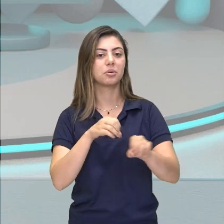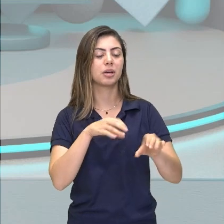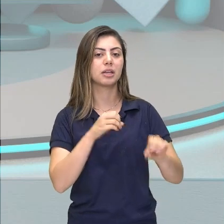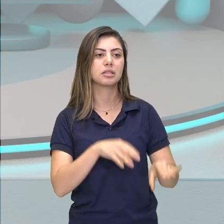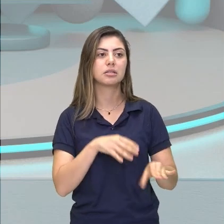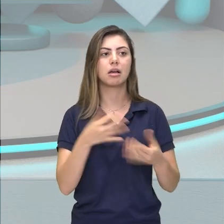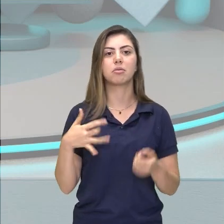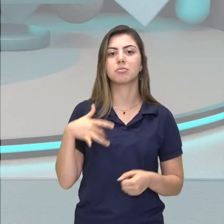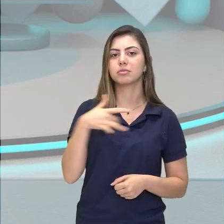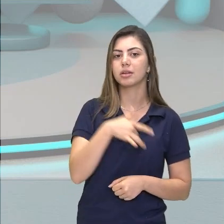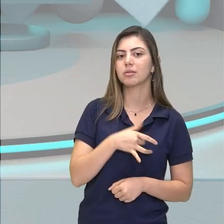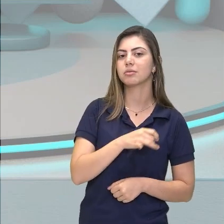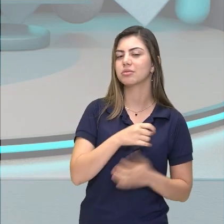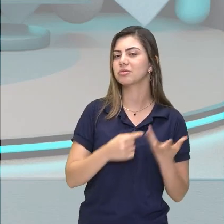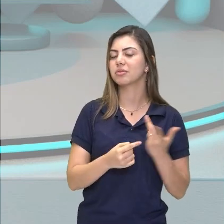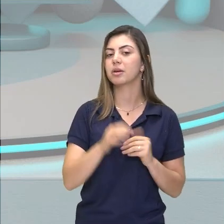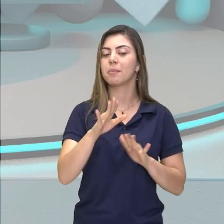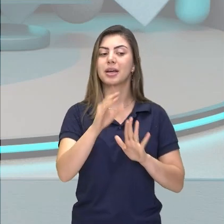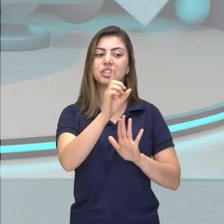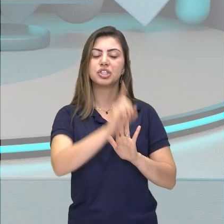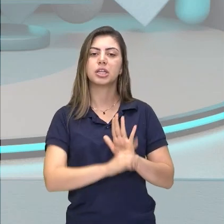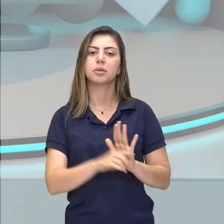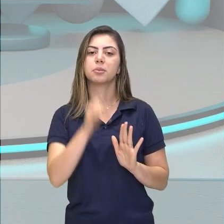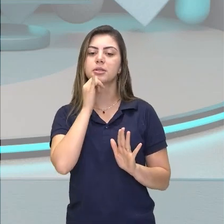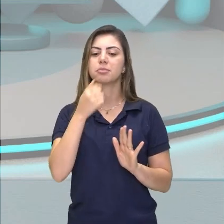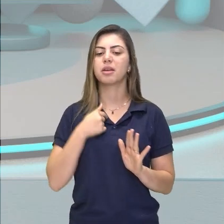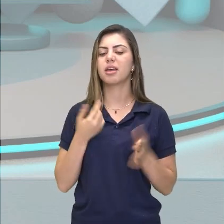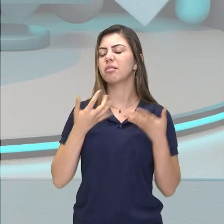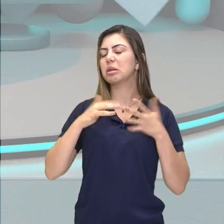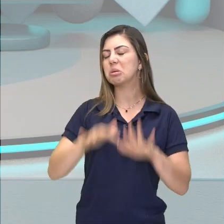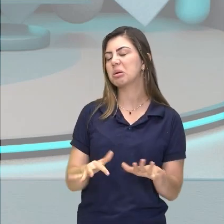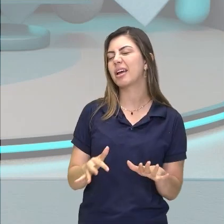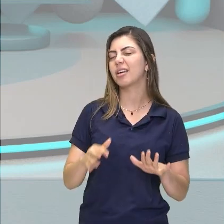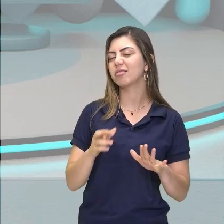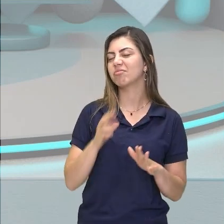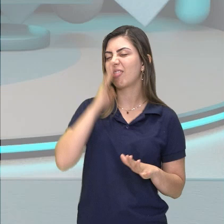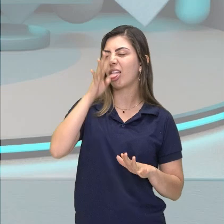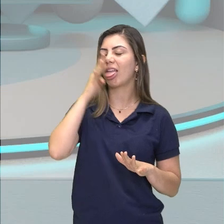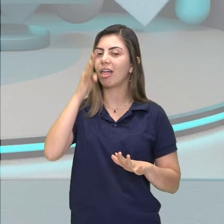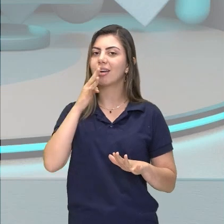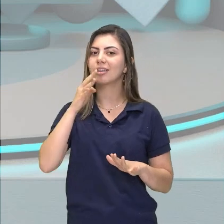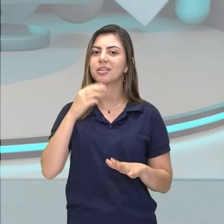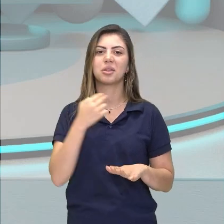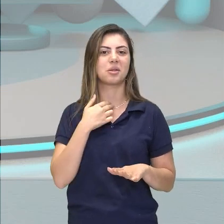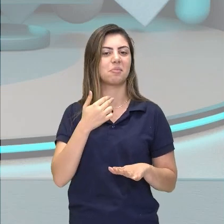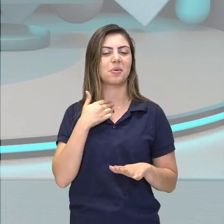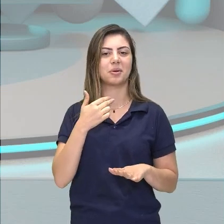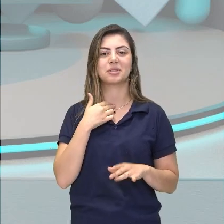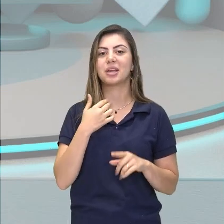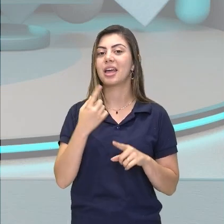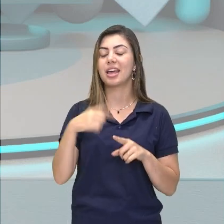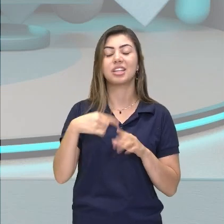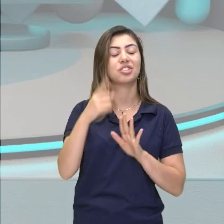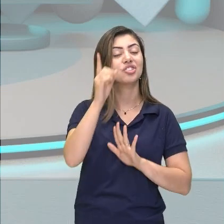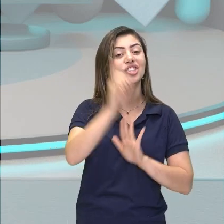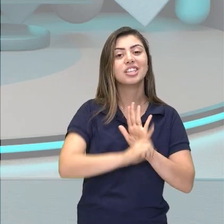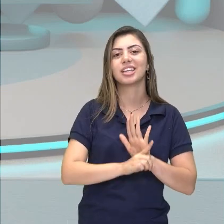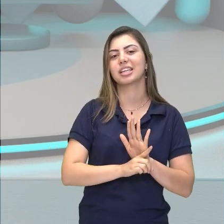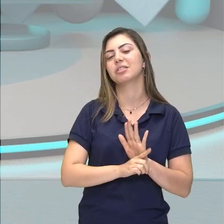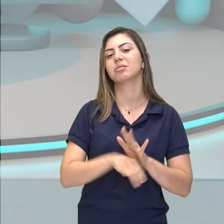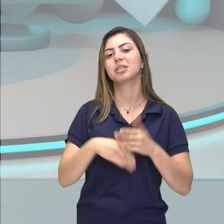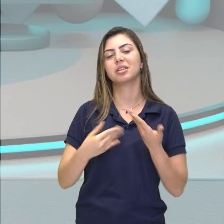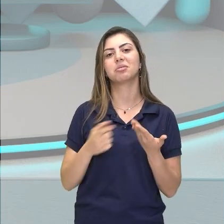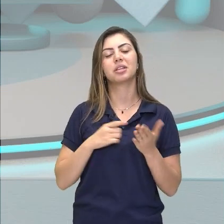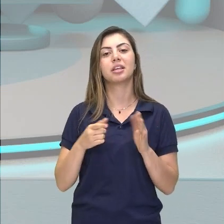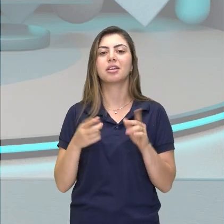mais. E esses direitos não podem ser desrespeitados, ok? E é justamente isso que acontece na proposta de intervenção.